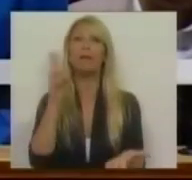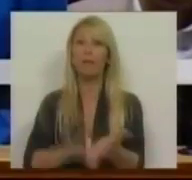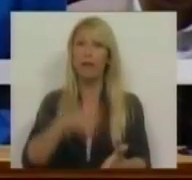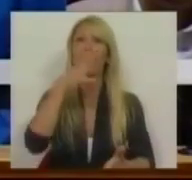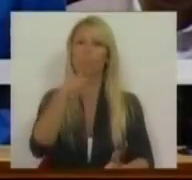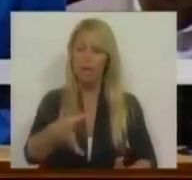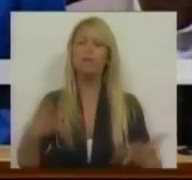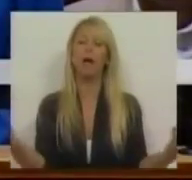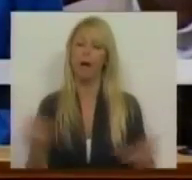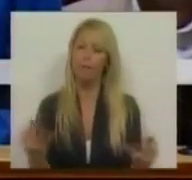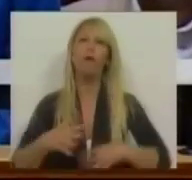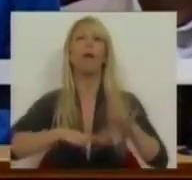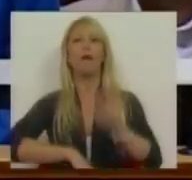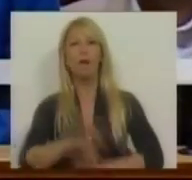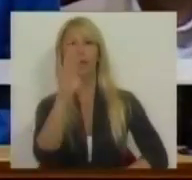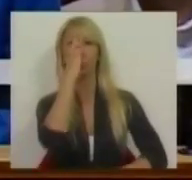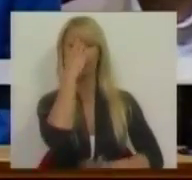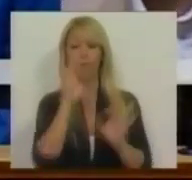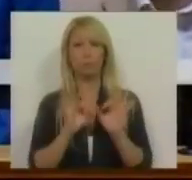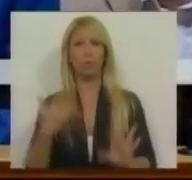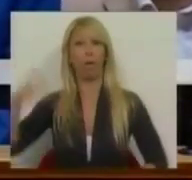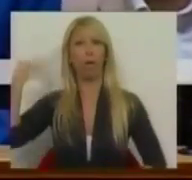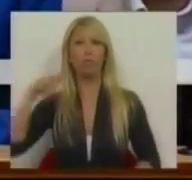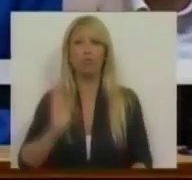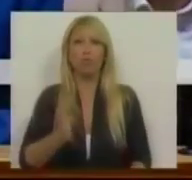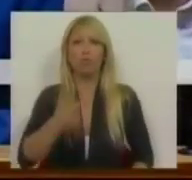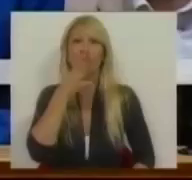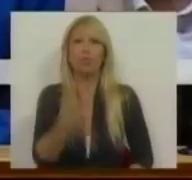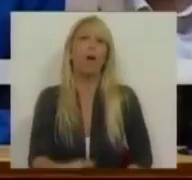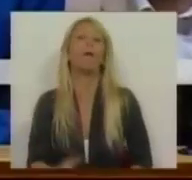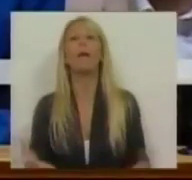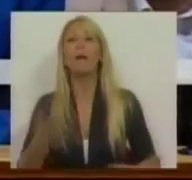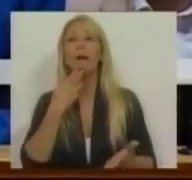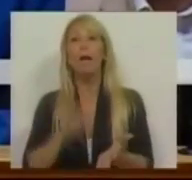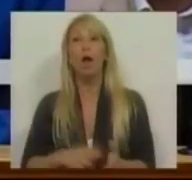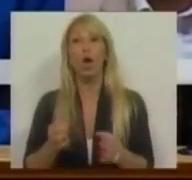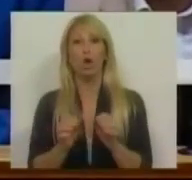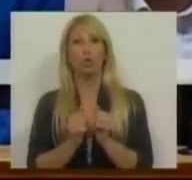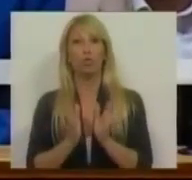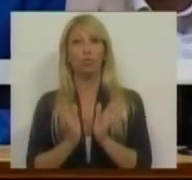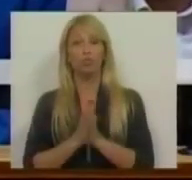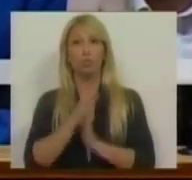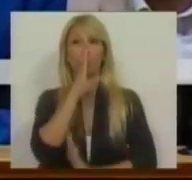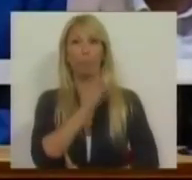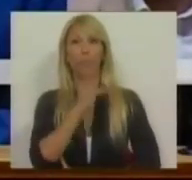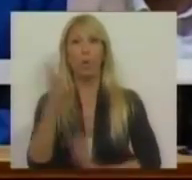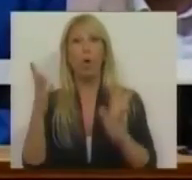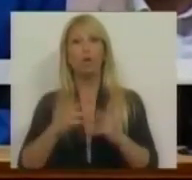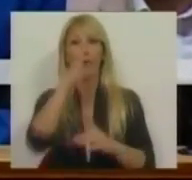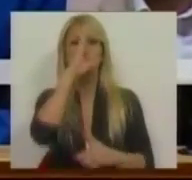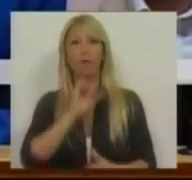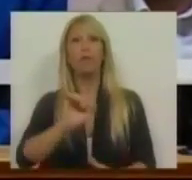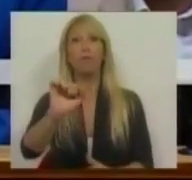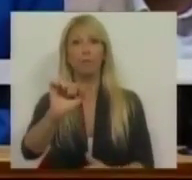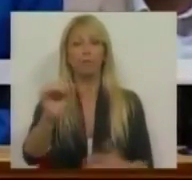enverdar esforços, como já disse antes. E, na verdade, todas as execuções orçamentais do seu Governo